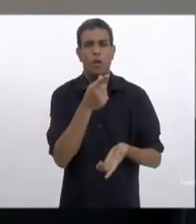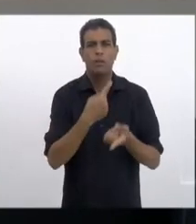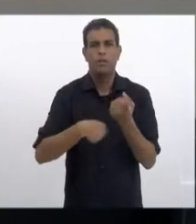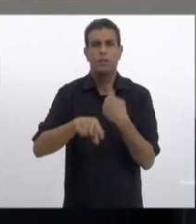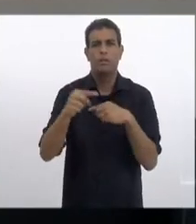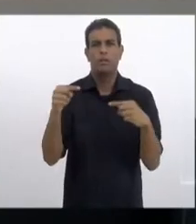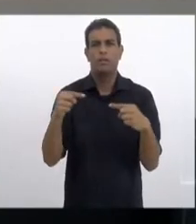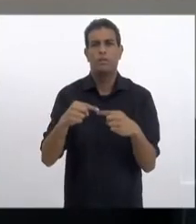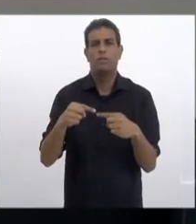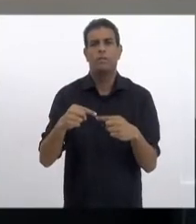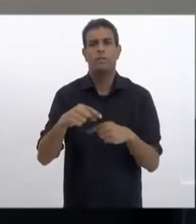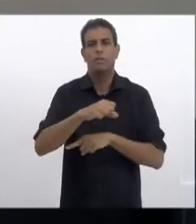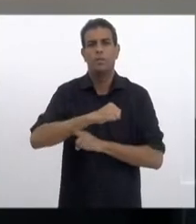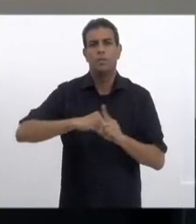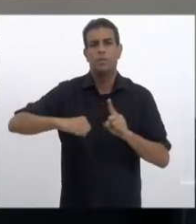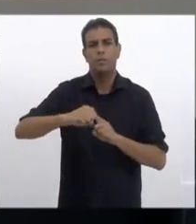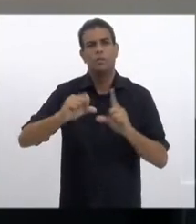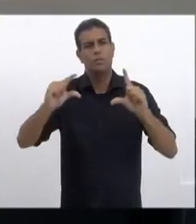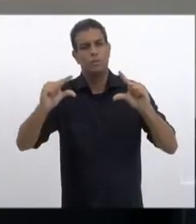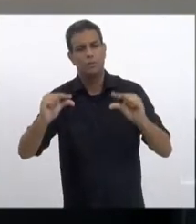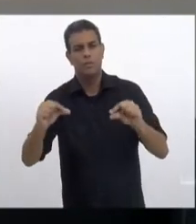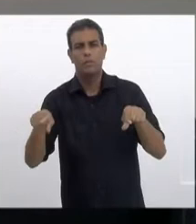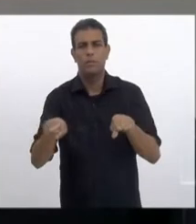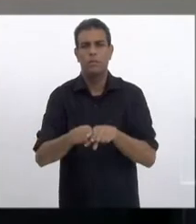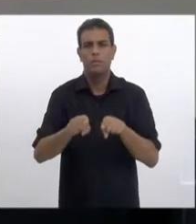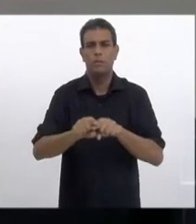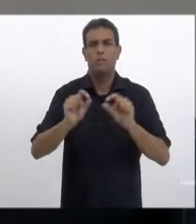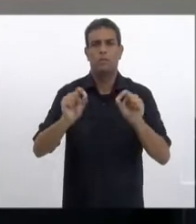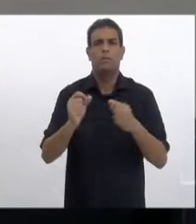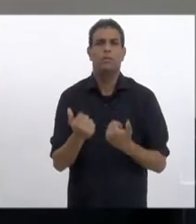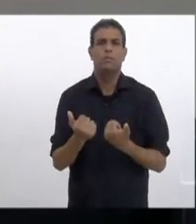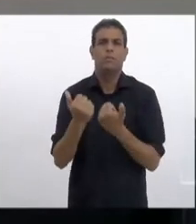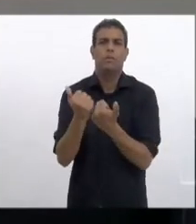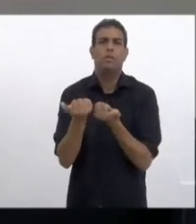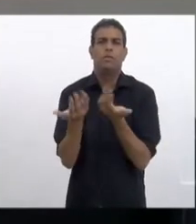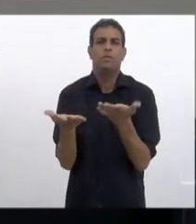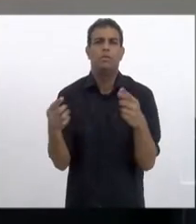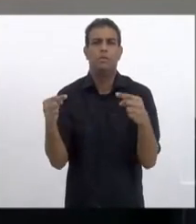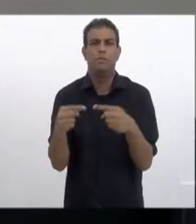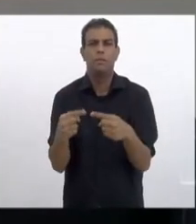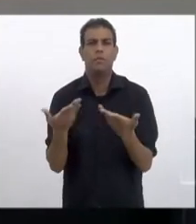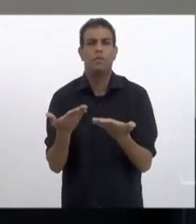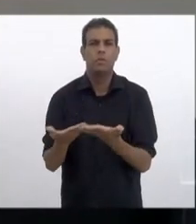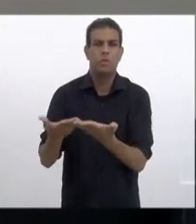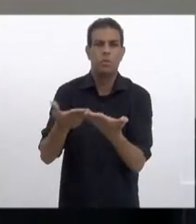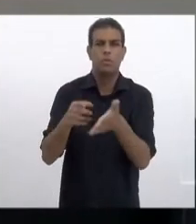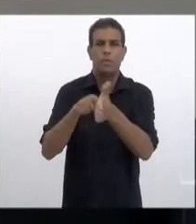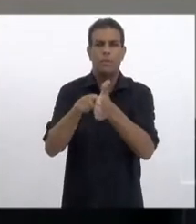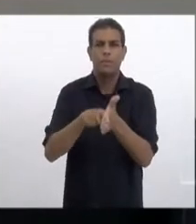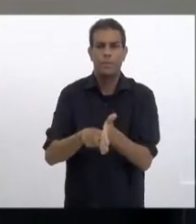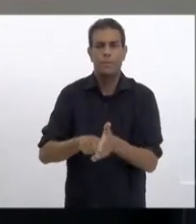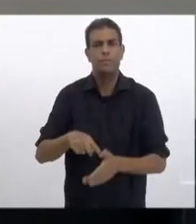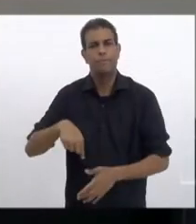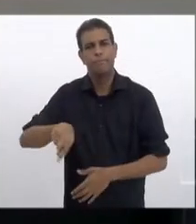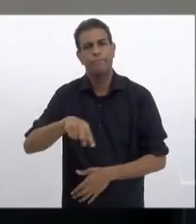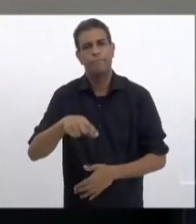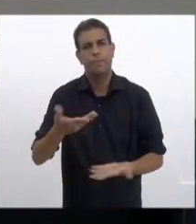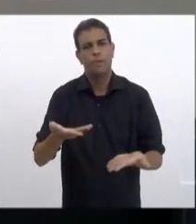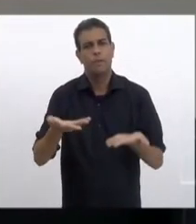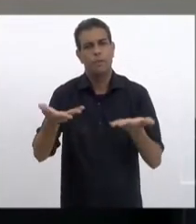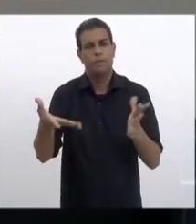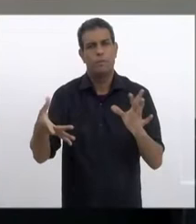social, a redução da oferta e também o apoio a estudos e a pesquisas. Conte